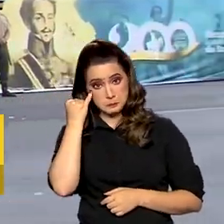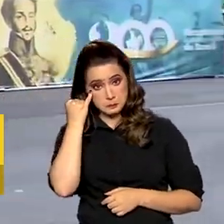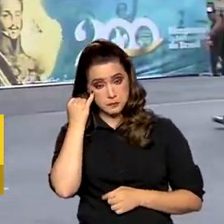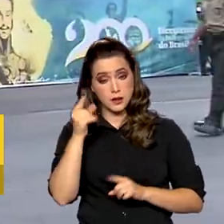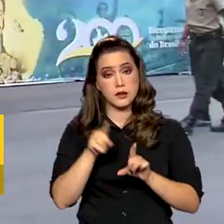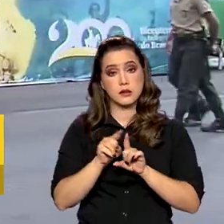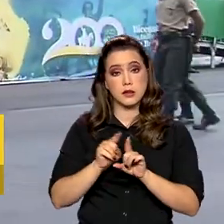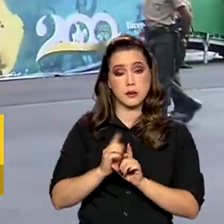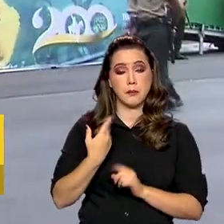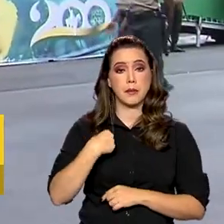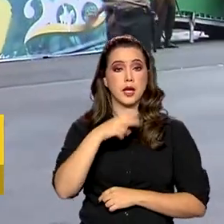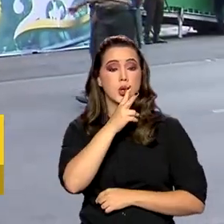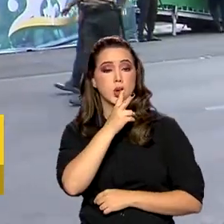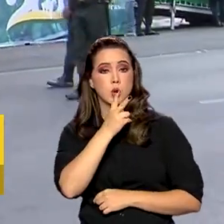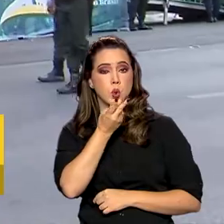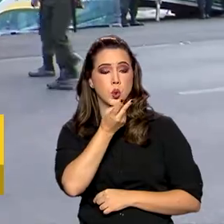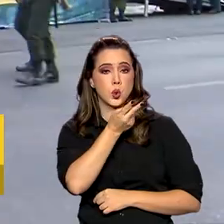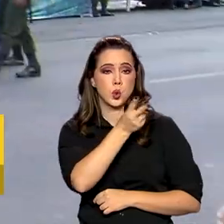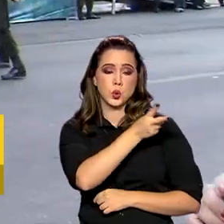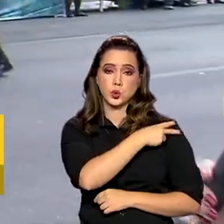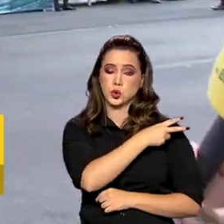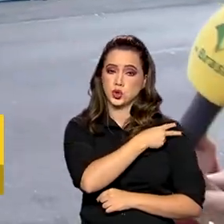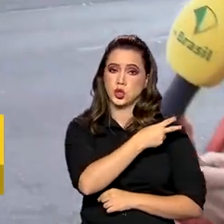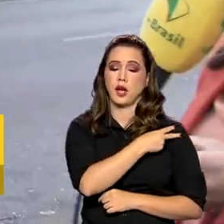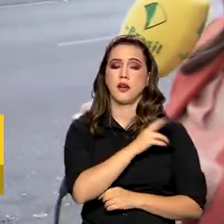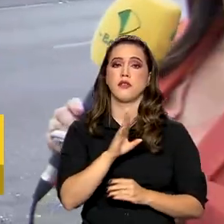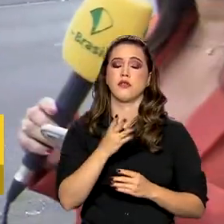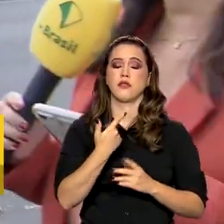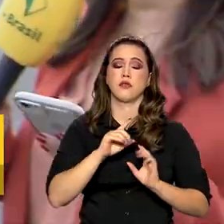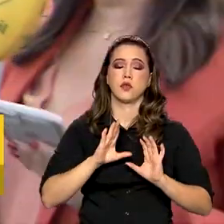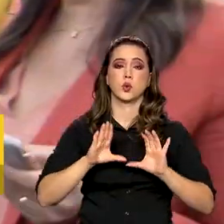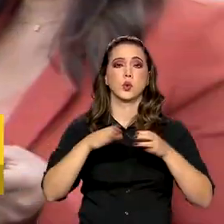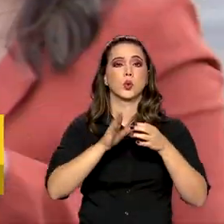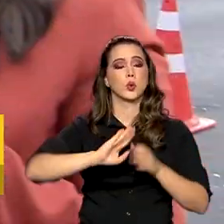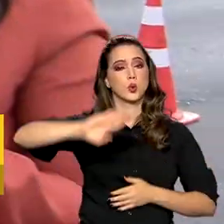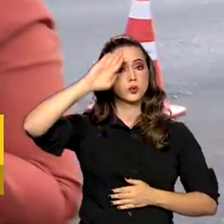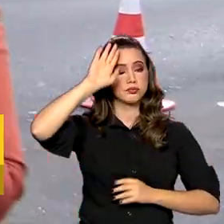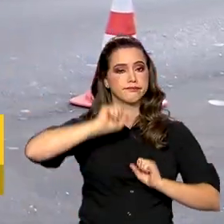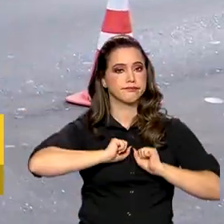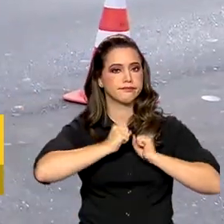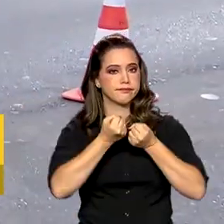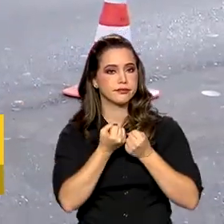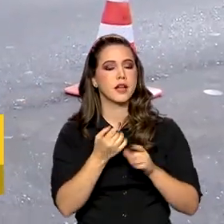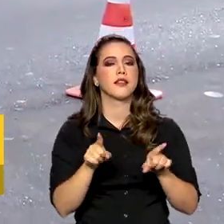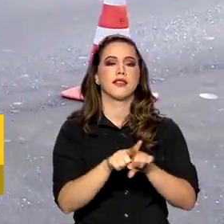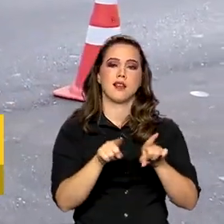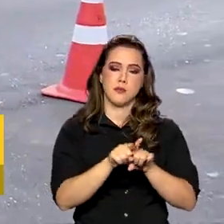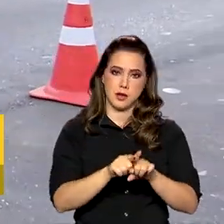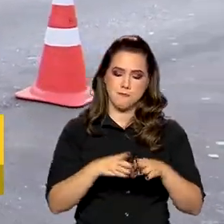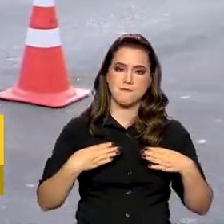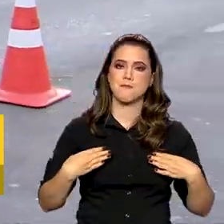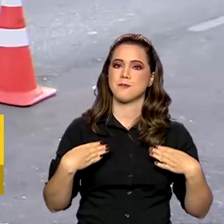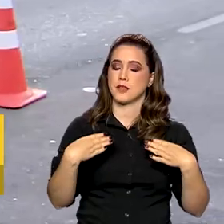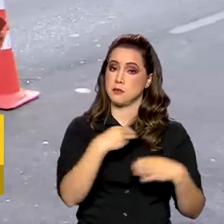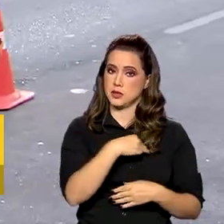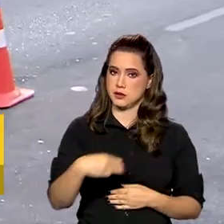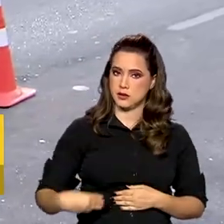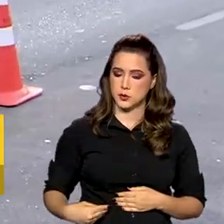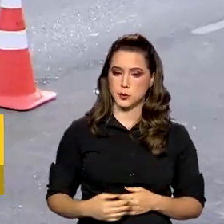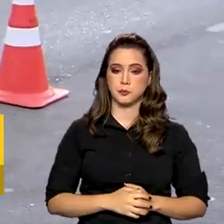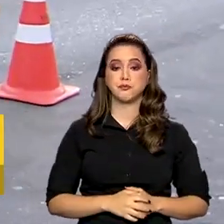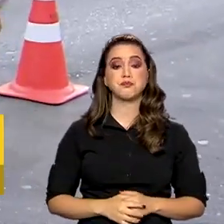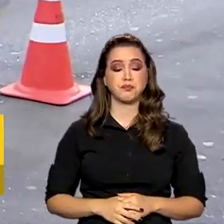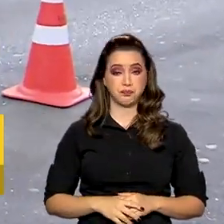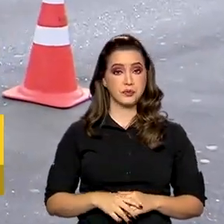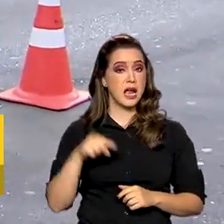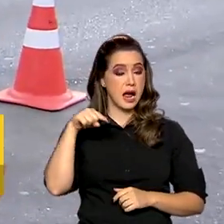chefes das forças militares, da aeronáutica, marinha, exército, enfim, adidos militares e ministros de Estado. Aqui também, em frente a